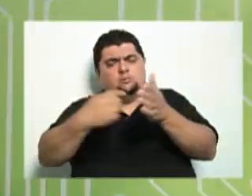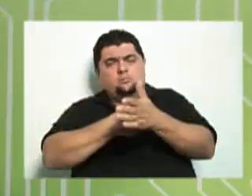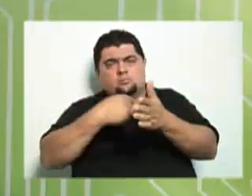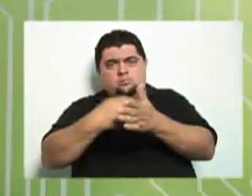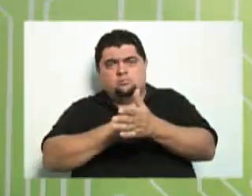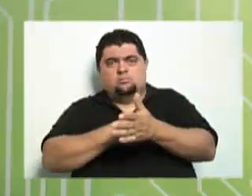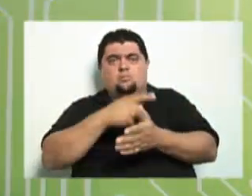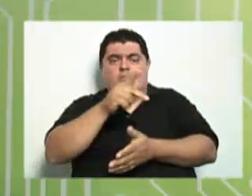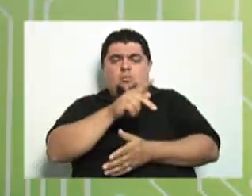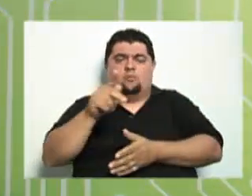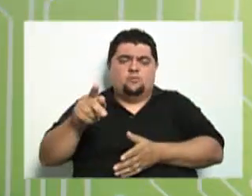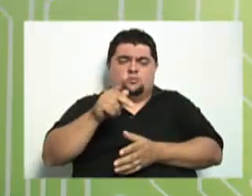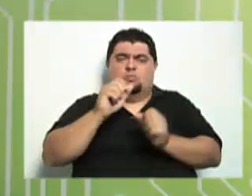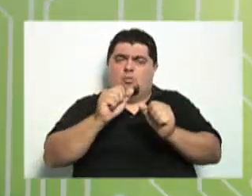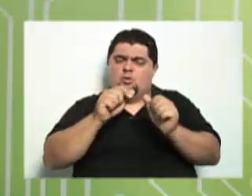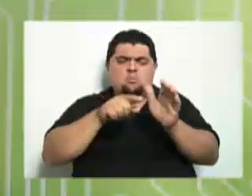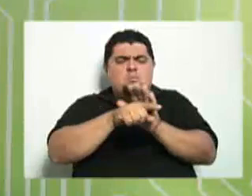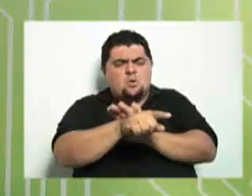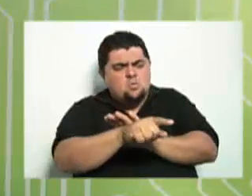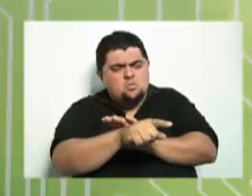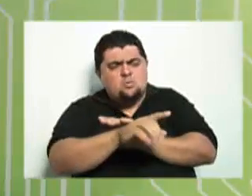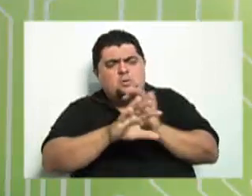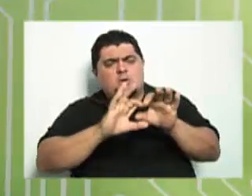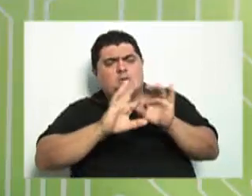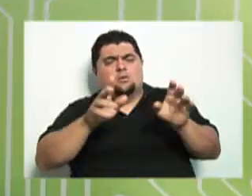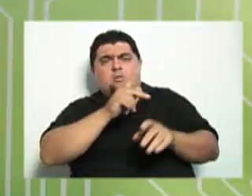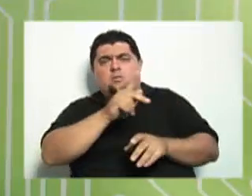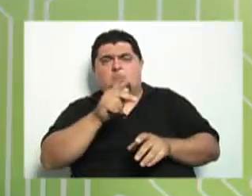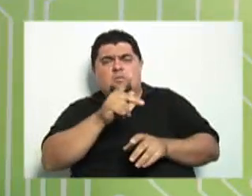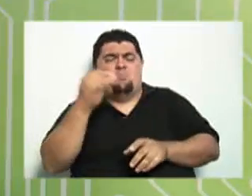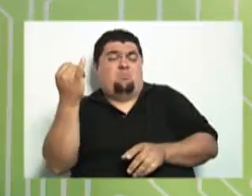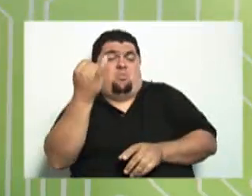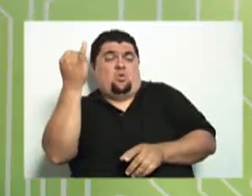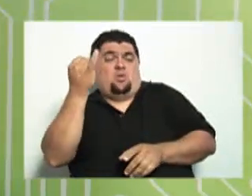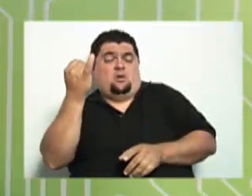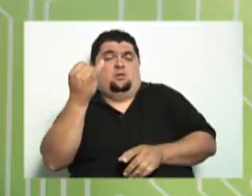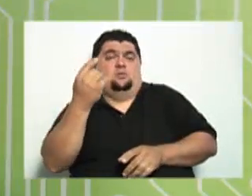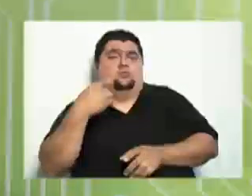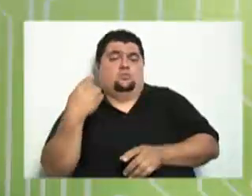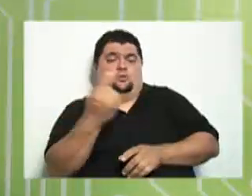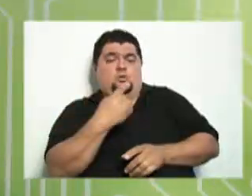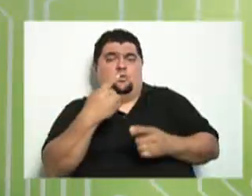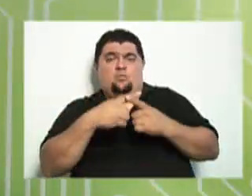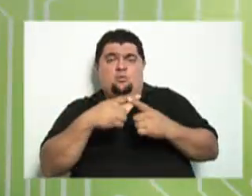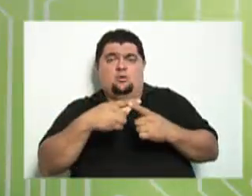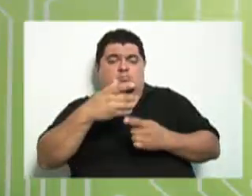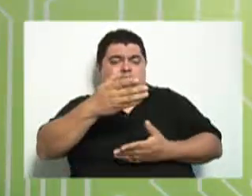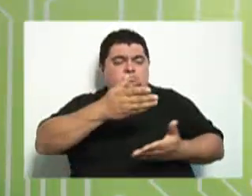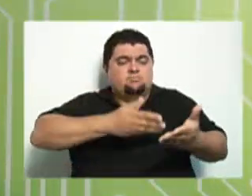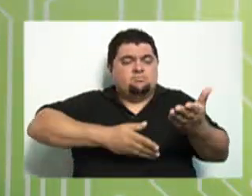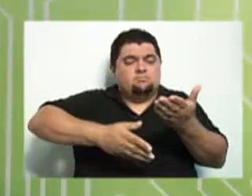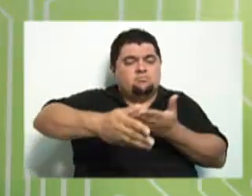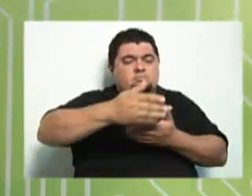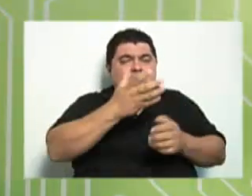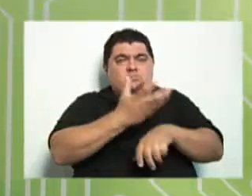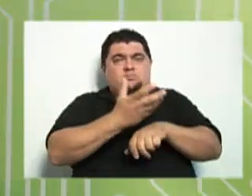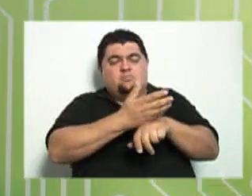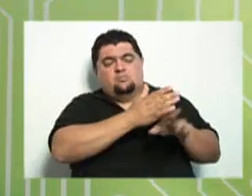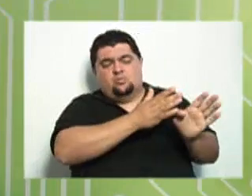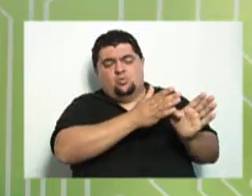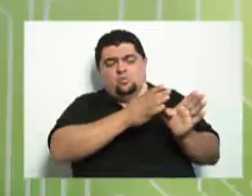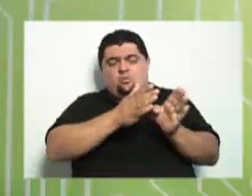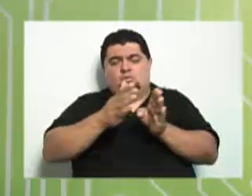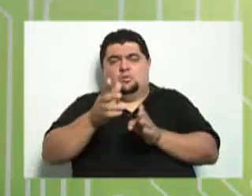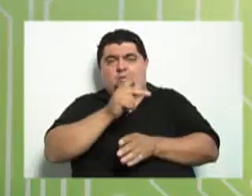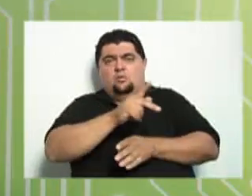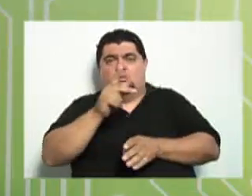seu professor na sua sala de aula. Esse professor que é uma pessoa tão importante para a gente, que permite que a nossa disciplina caminhe tão bem. Eu sei que seu